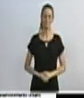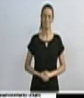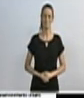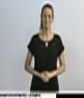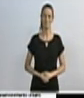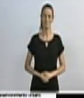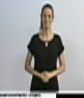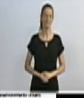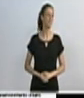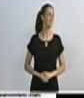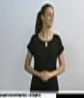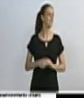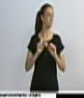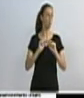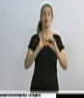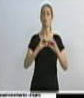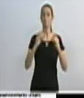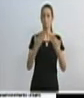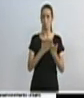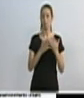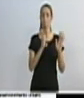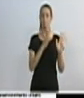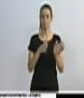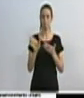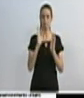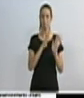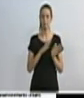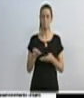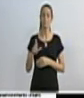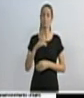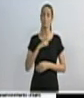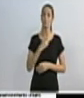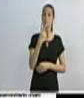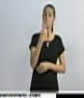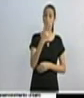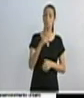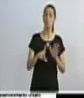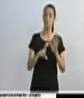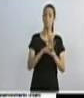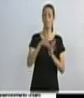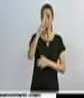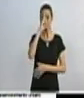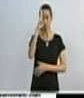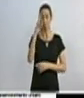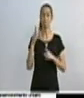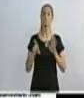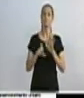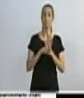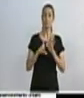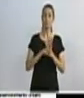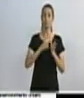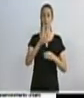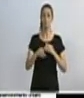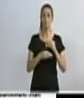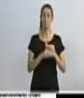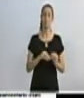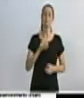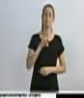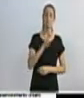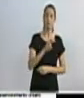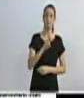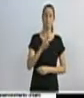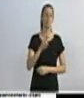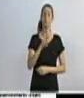Pode passar o próximo slide. Então, hoje nós temos duas leis principais, que é a Lei Complementar 751 de